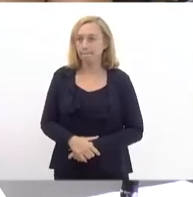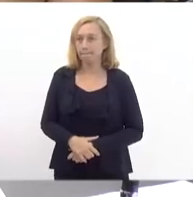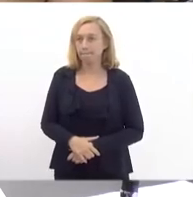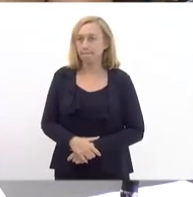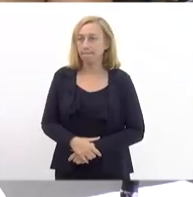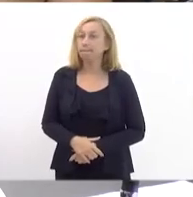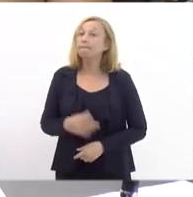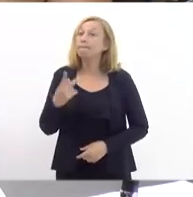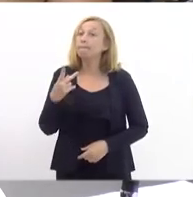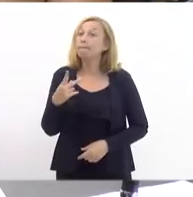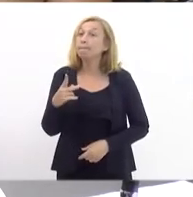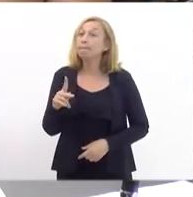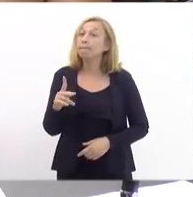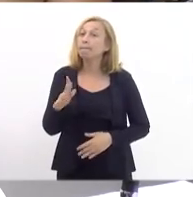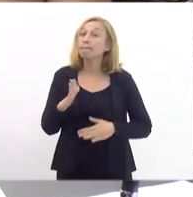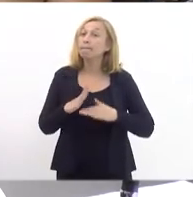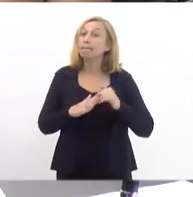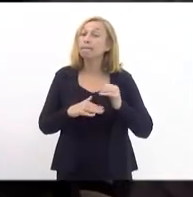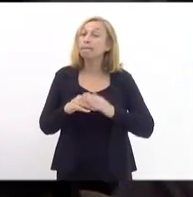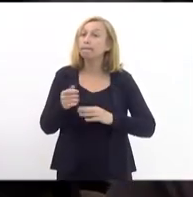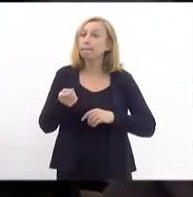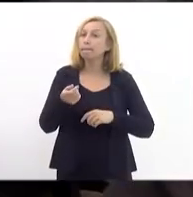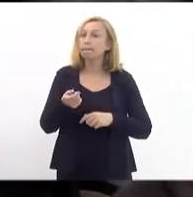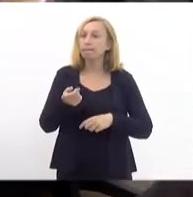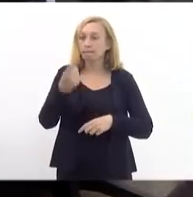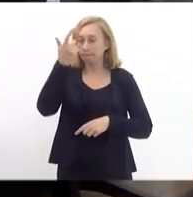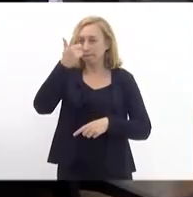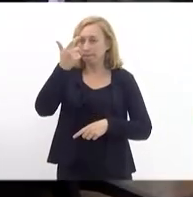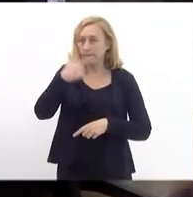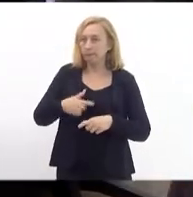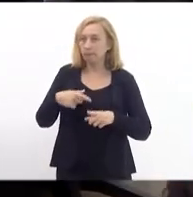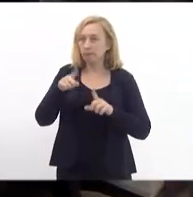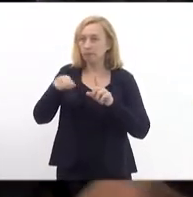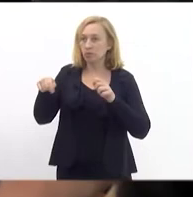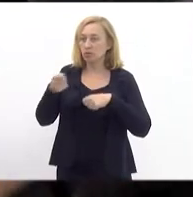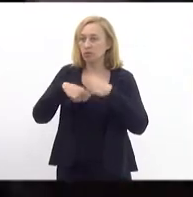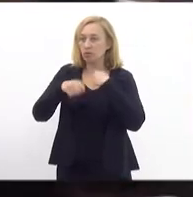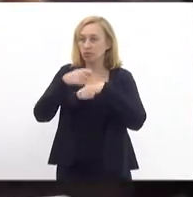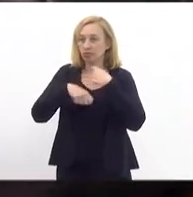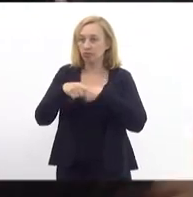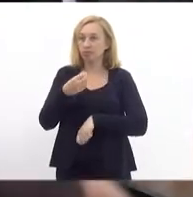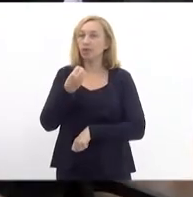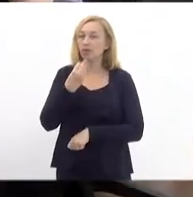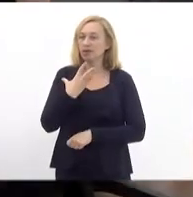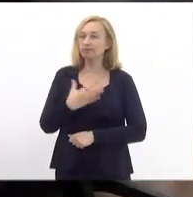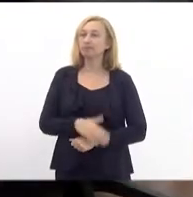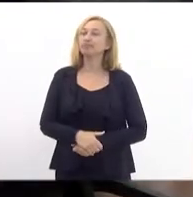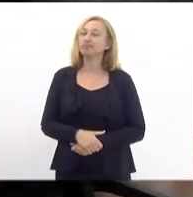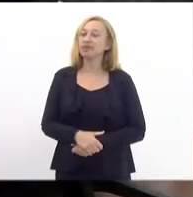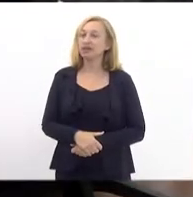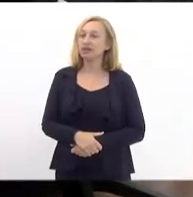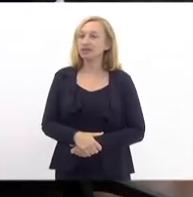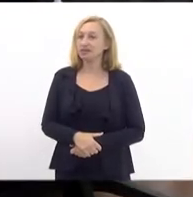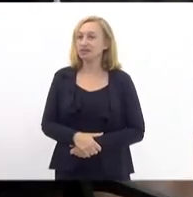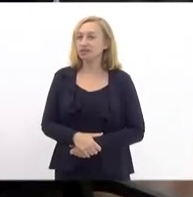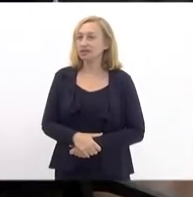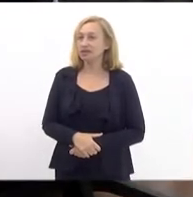profissão? Eu sou economista. Economista. Muito bem. Vamos lá.